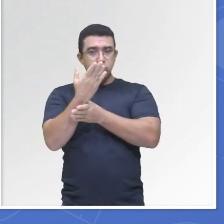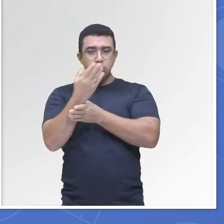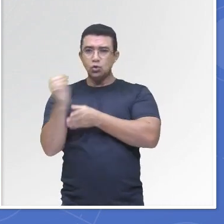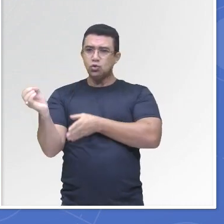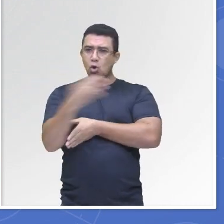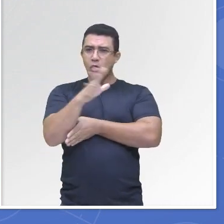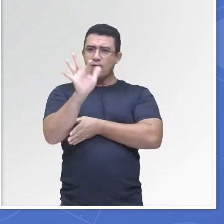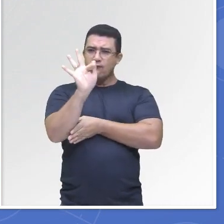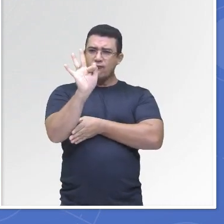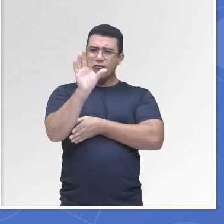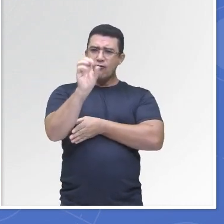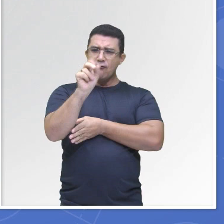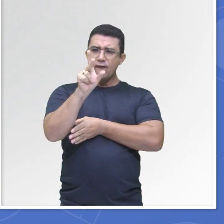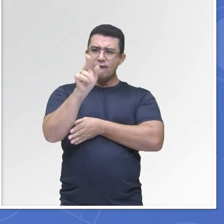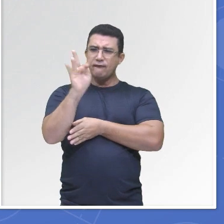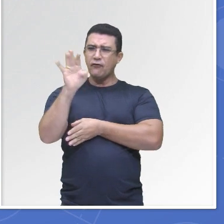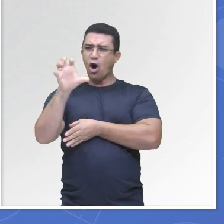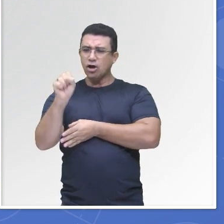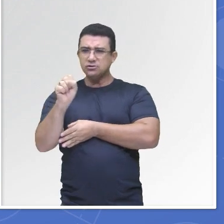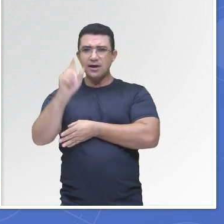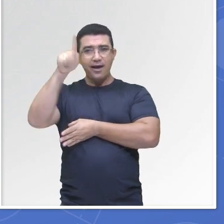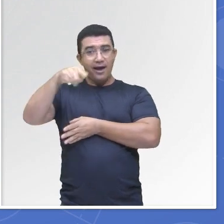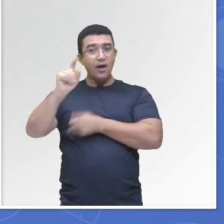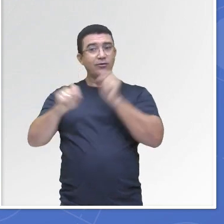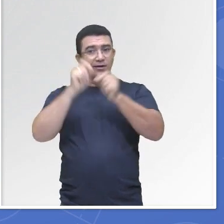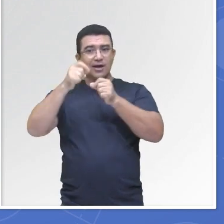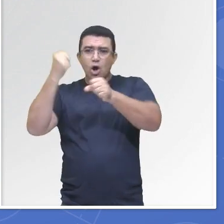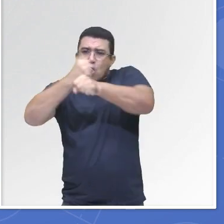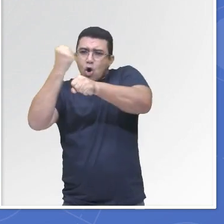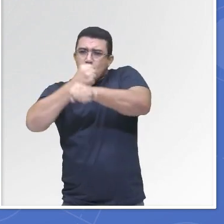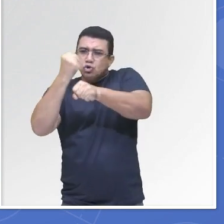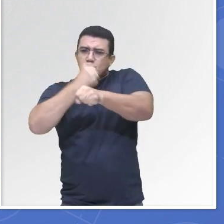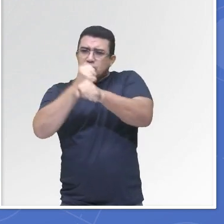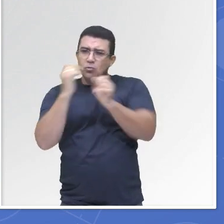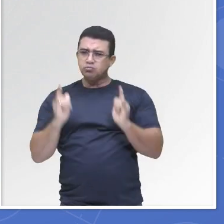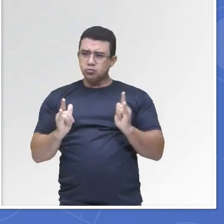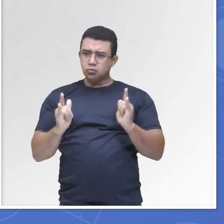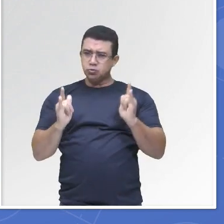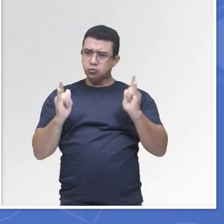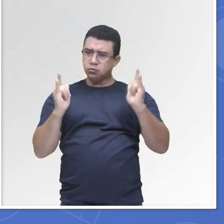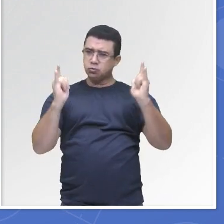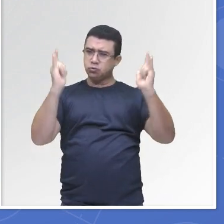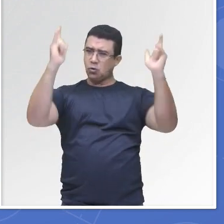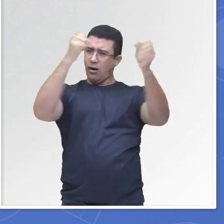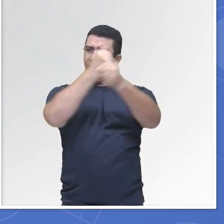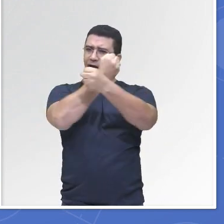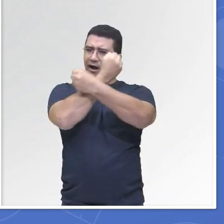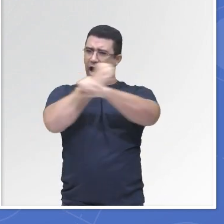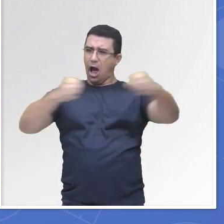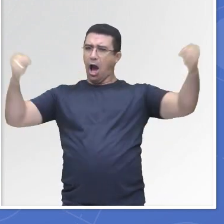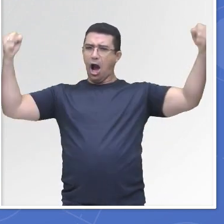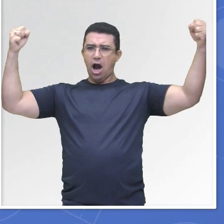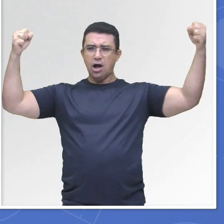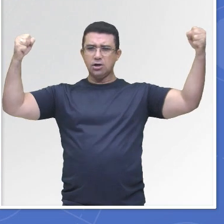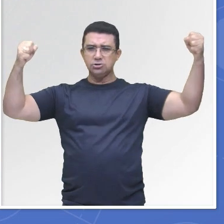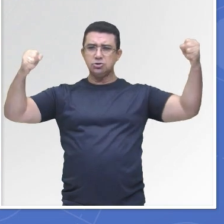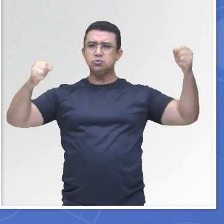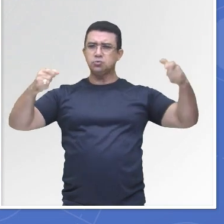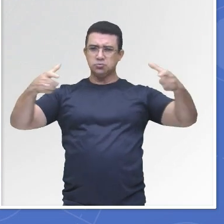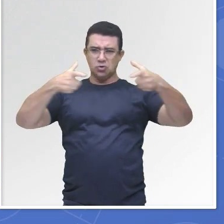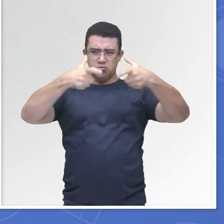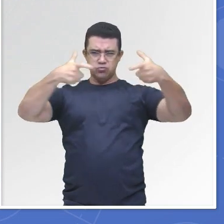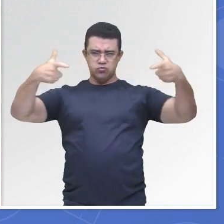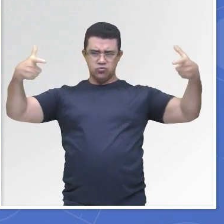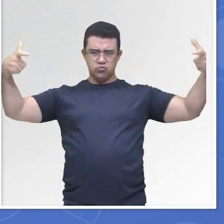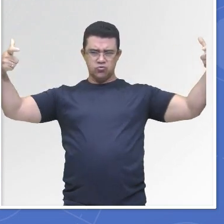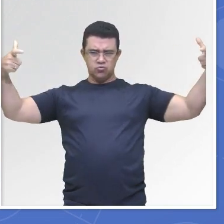os fortes? São construções que têm uma função militar, uma função de proteger a